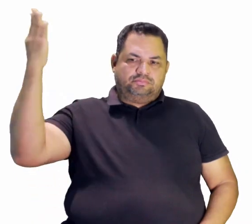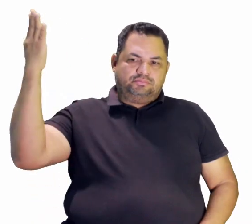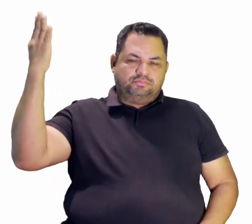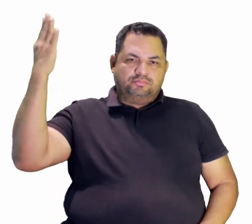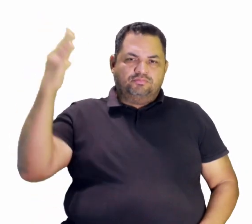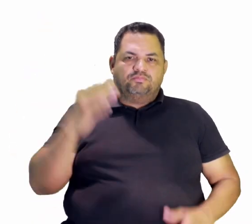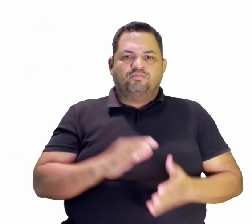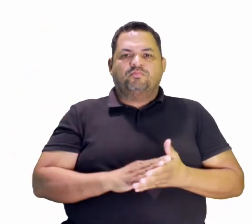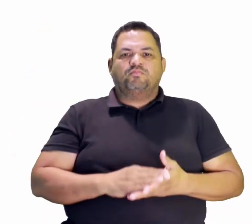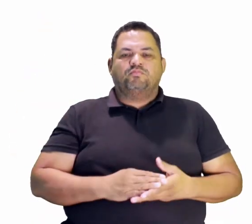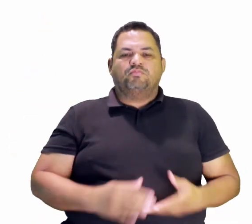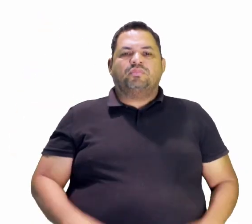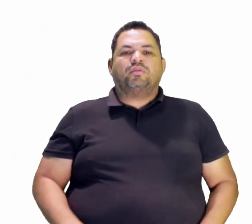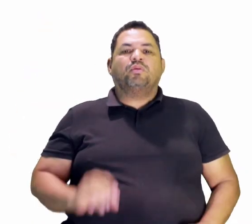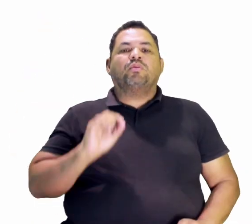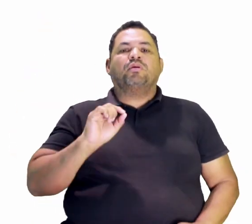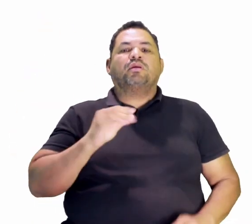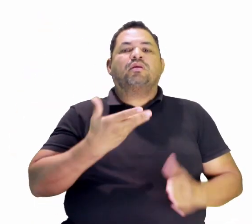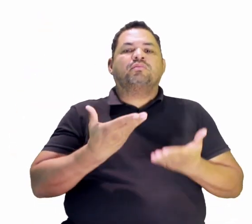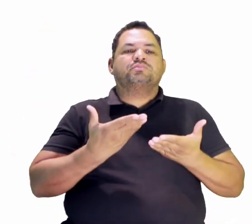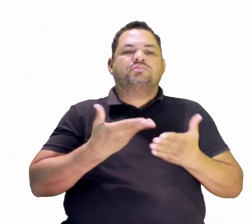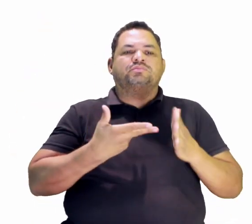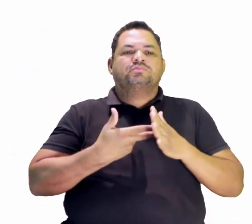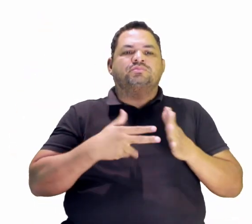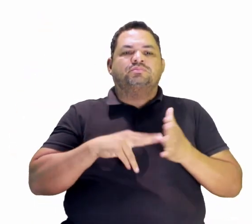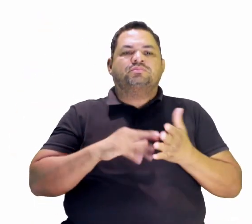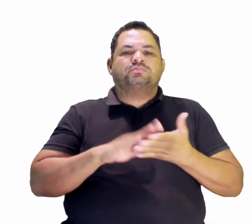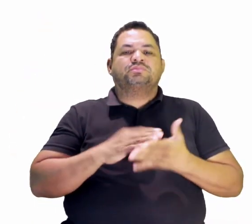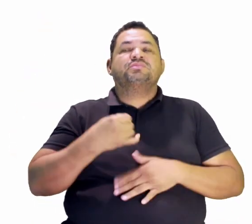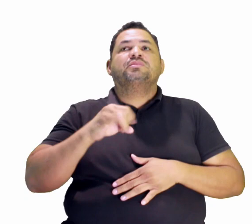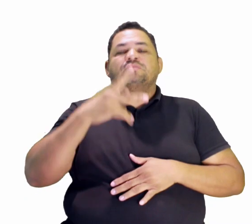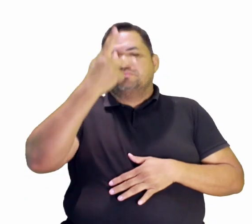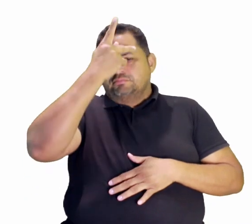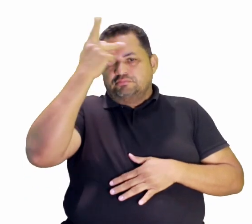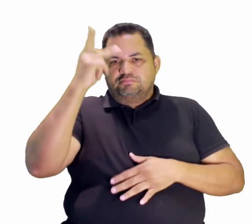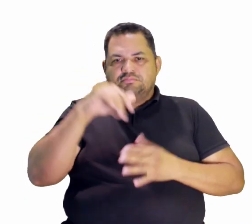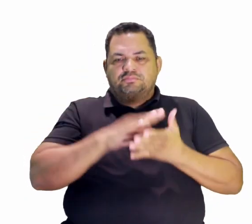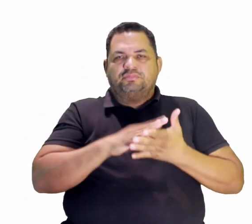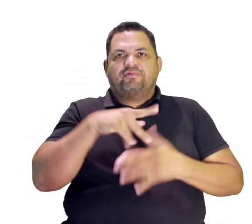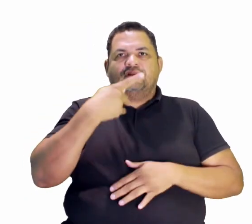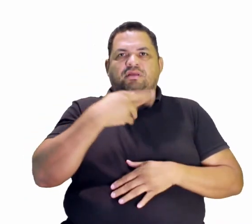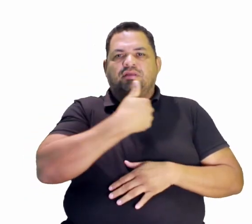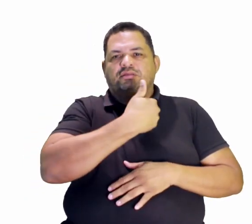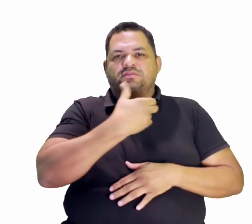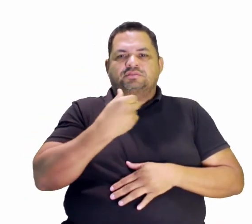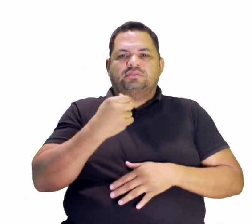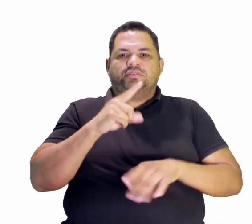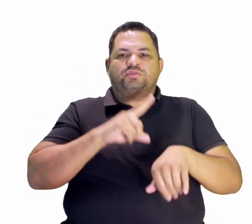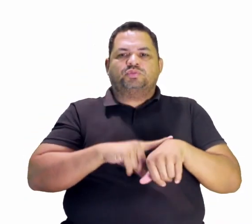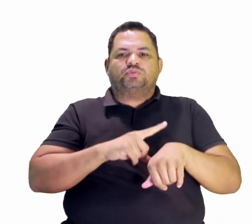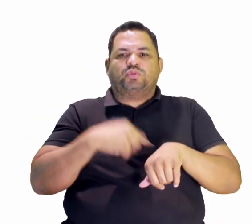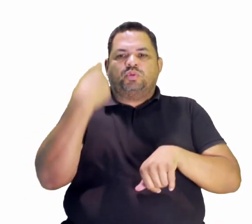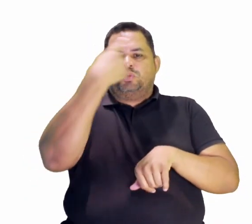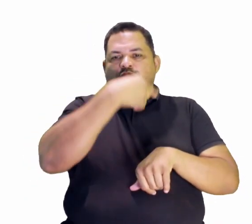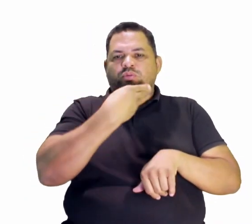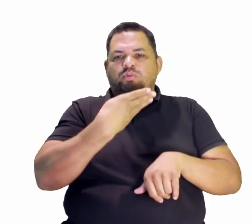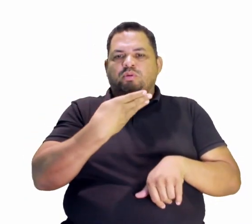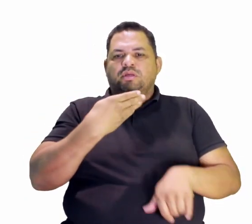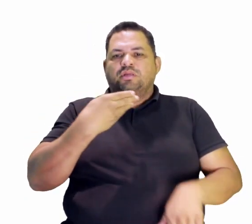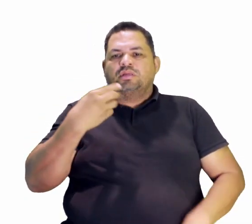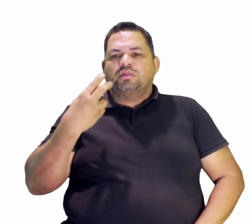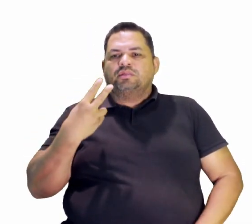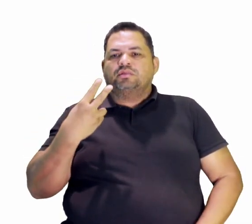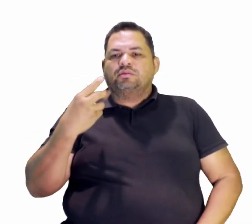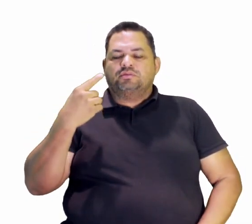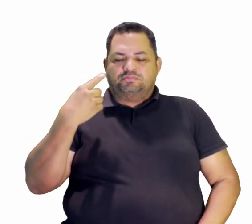grandeza escalar. O que é uma grandeza escalar? Se alguém disser que agora são 16 horas e 42 minutos, você